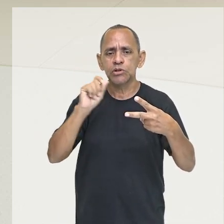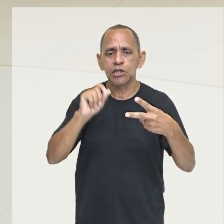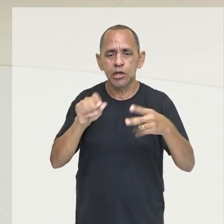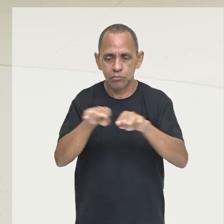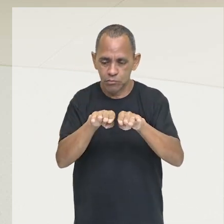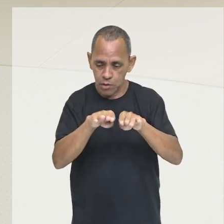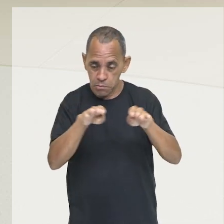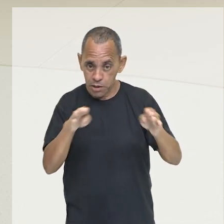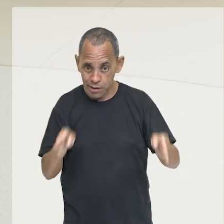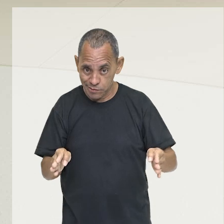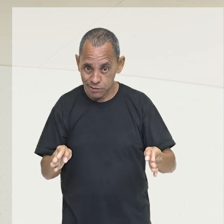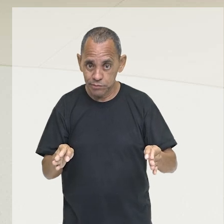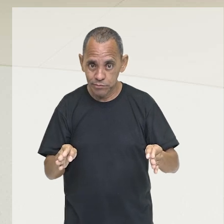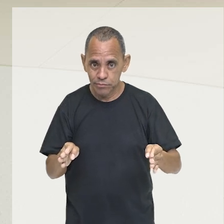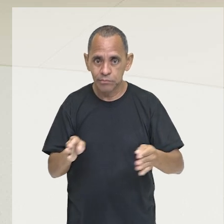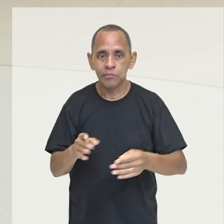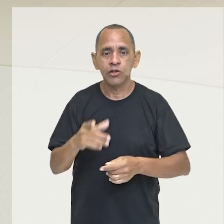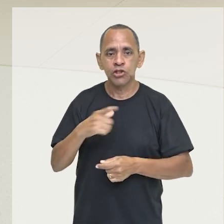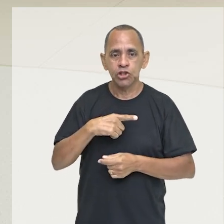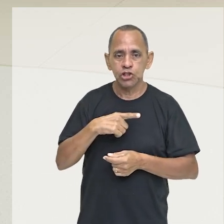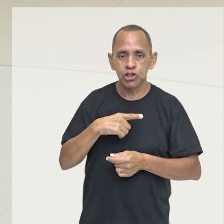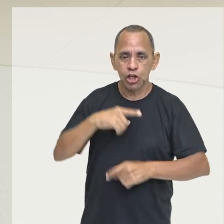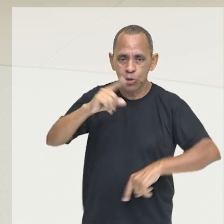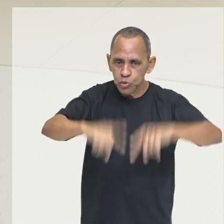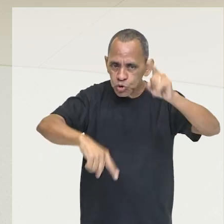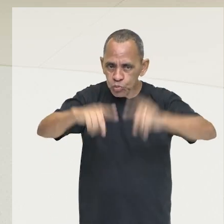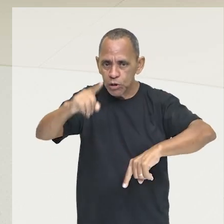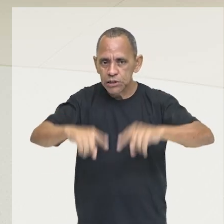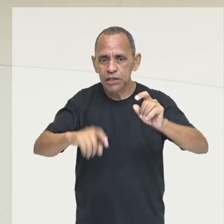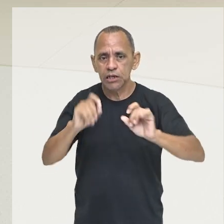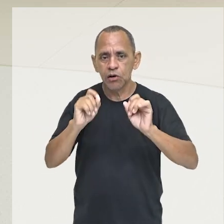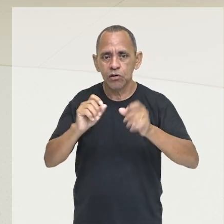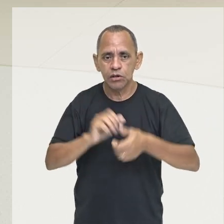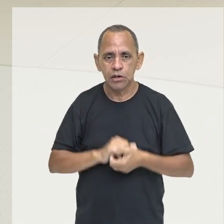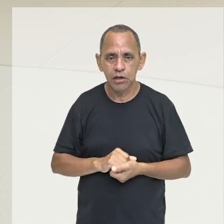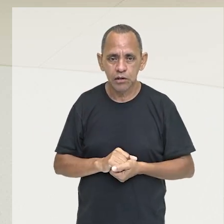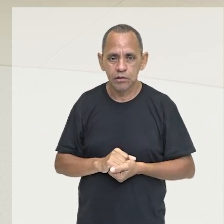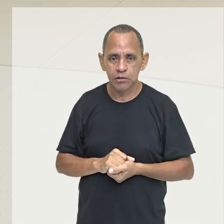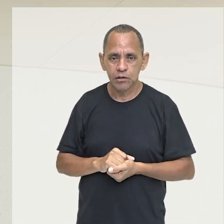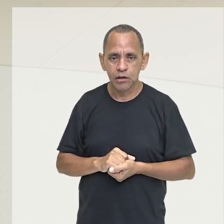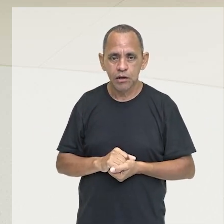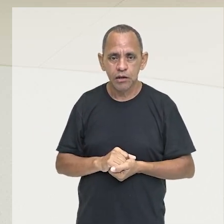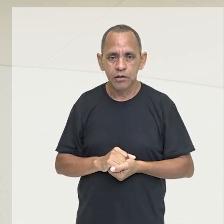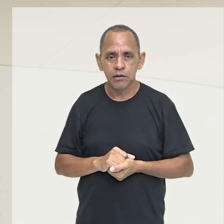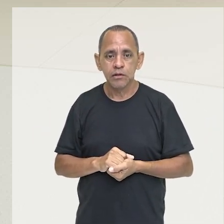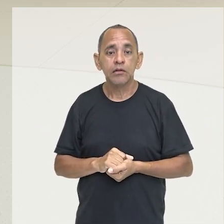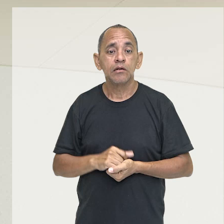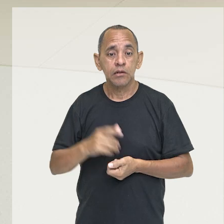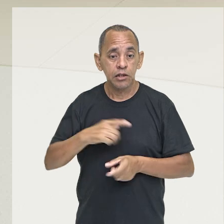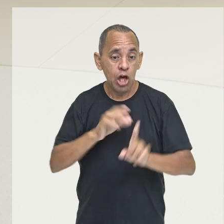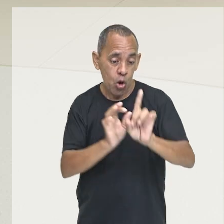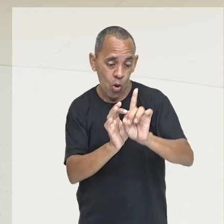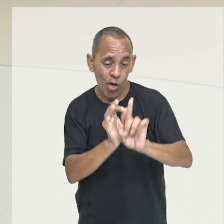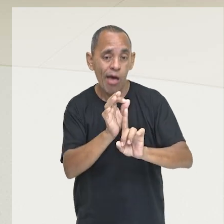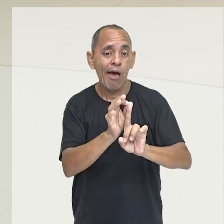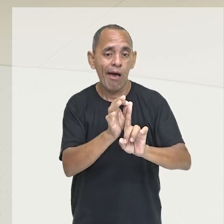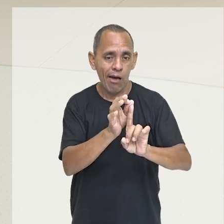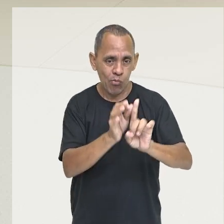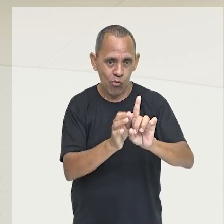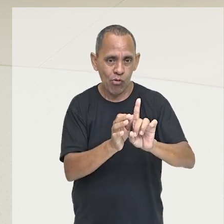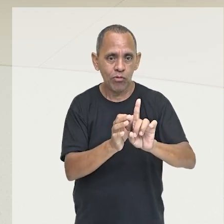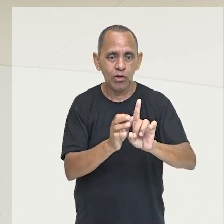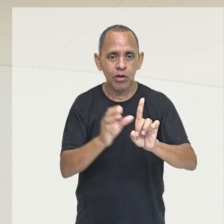o seguinte, ó. Olha aí, a condução. Percebam aí que neste